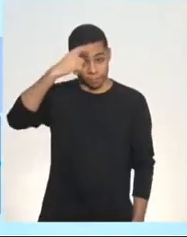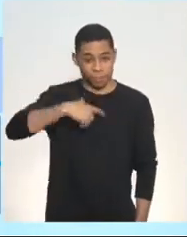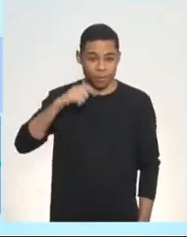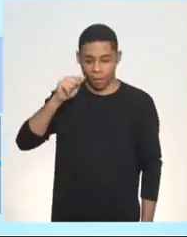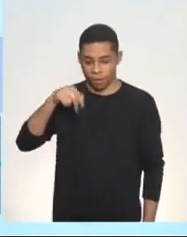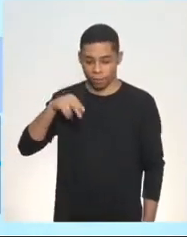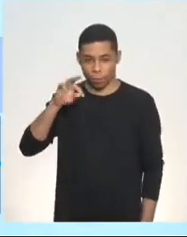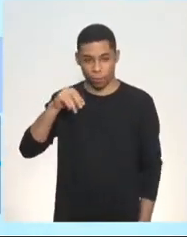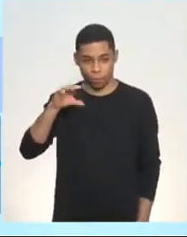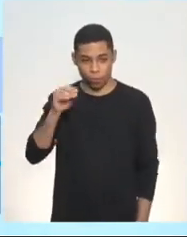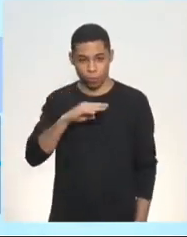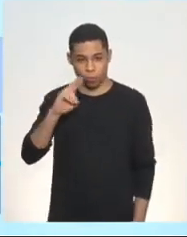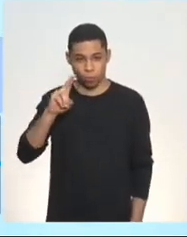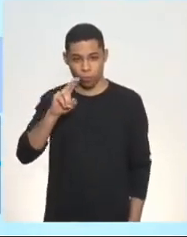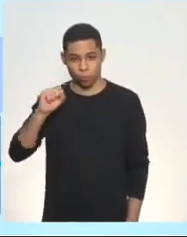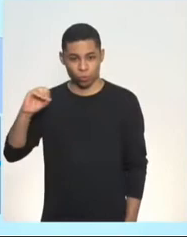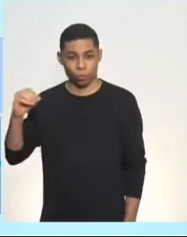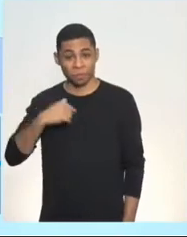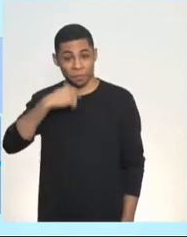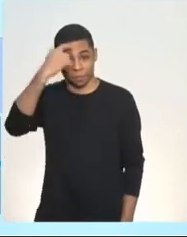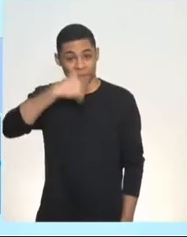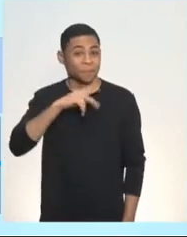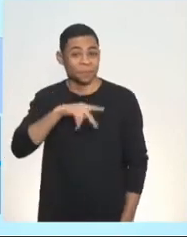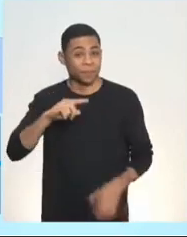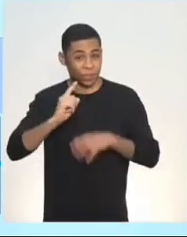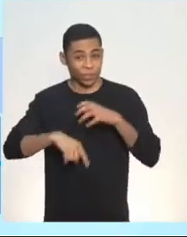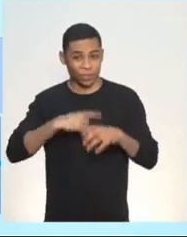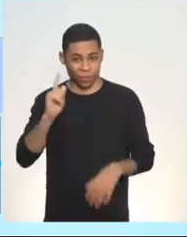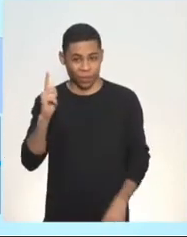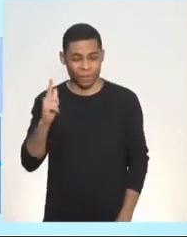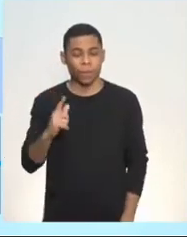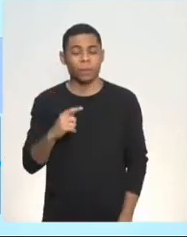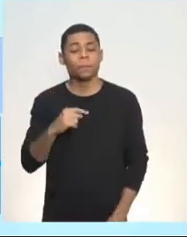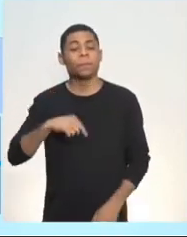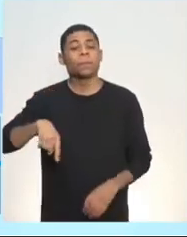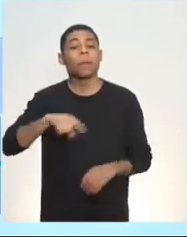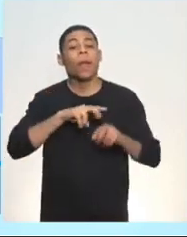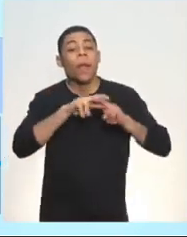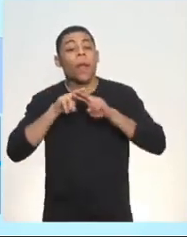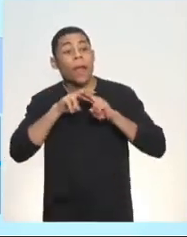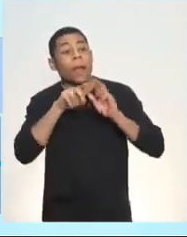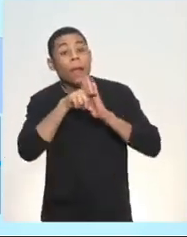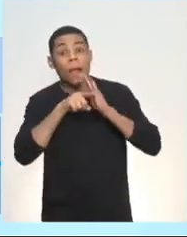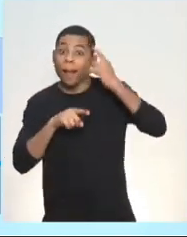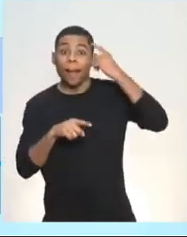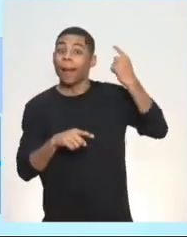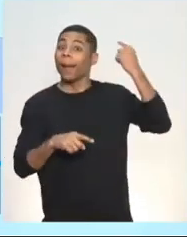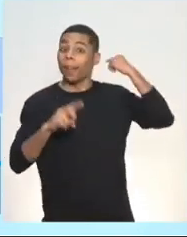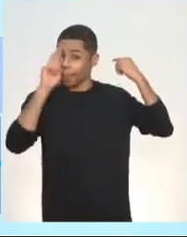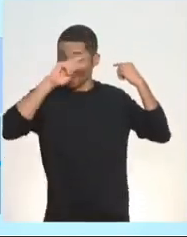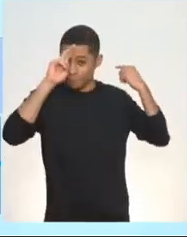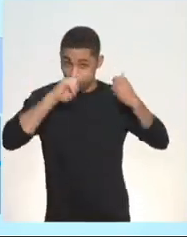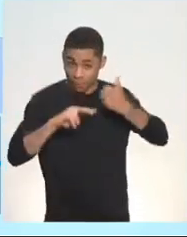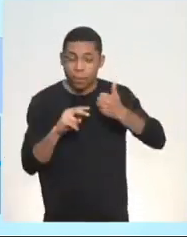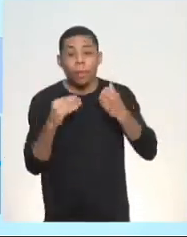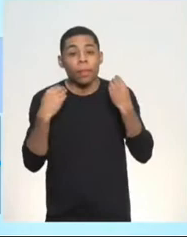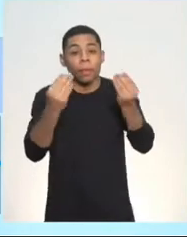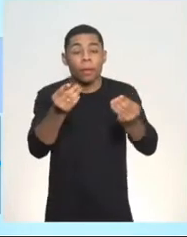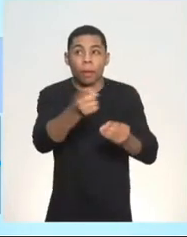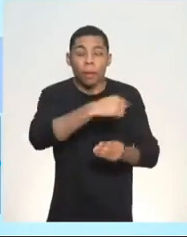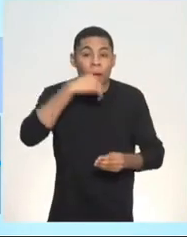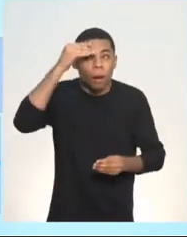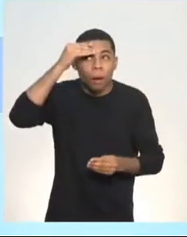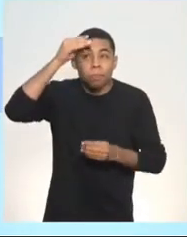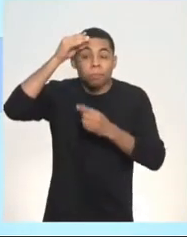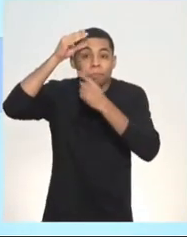aí, o professor de Geografia de vocês. E hoje nós vamos ter aí uma aula de revisão, né, para aprimorar aí os conhecimentos